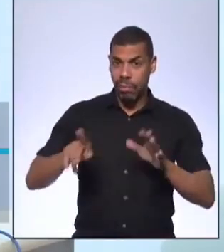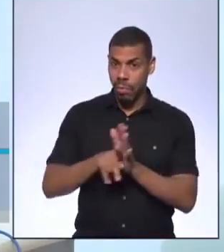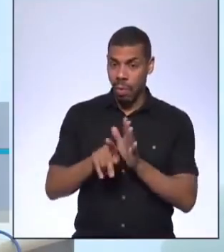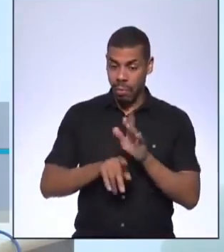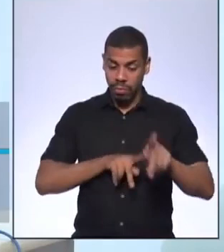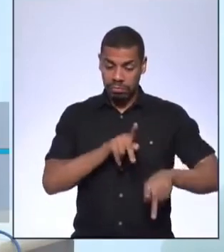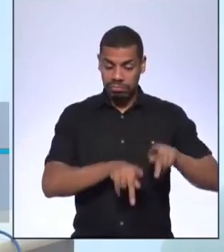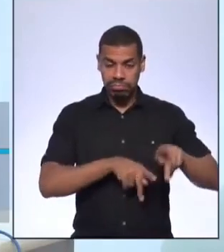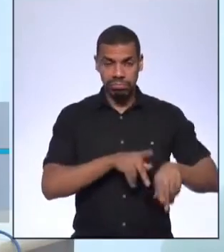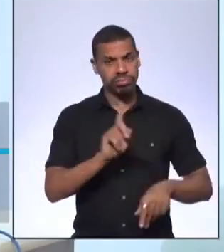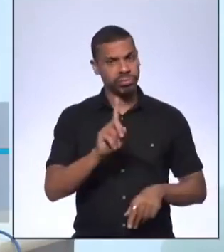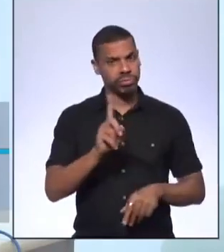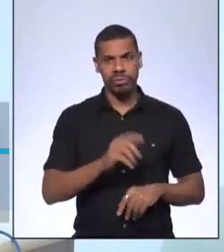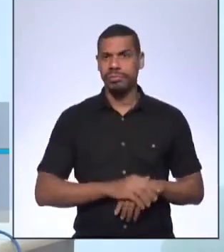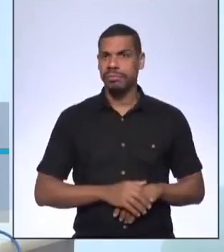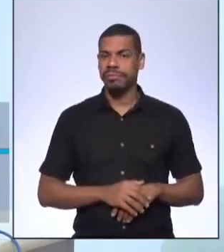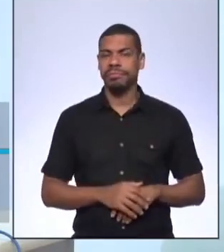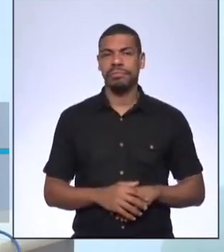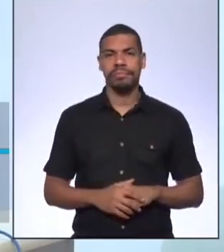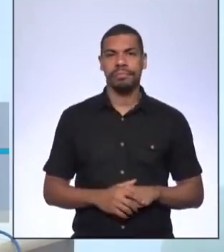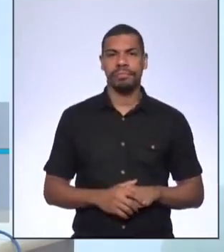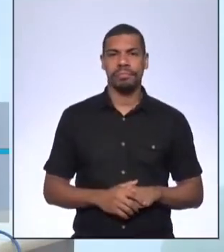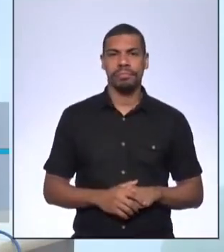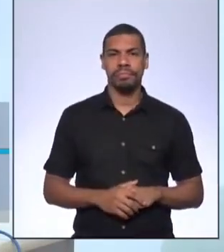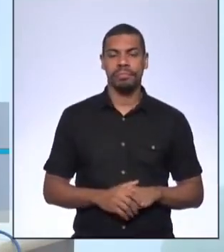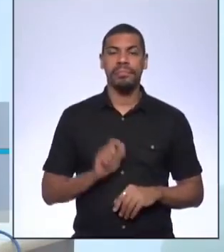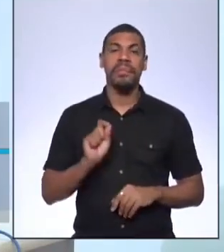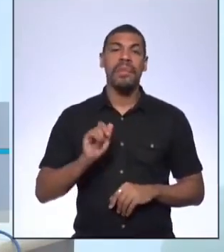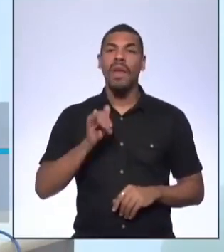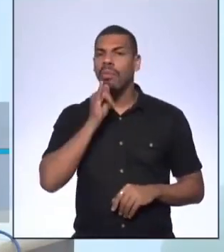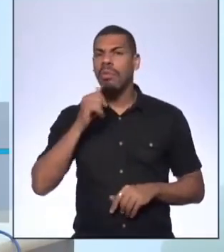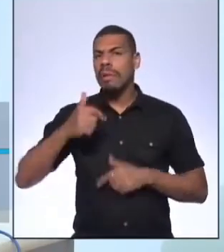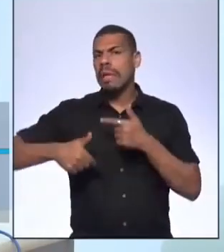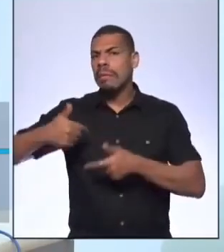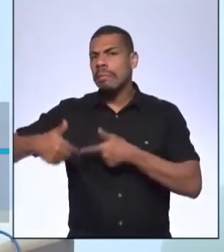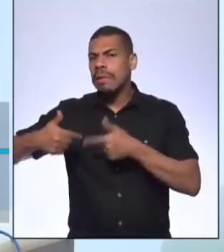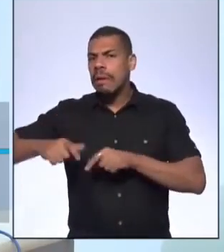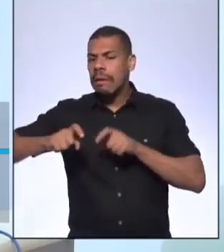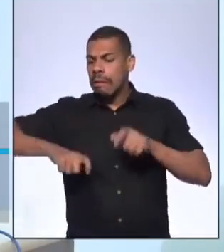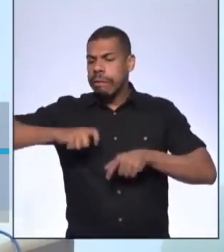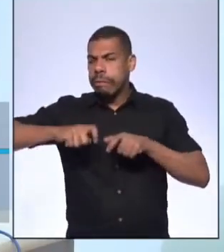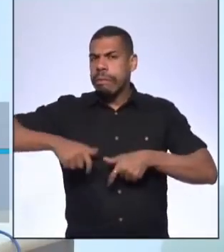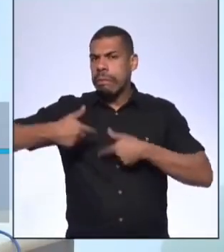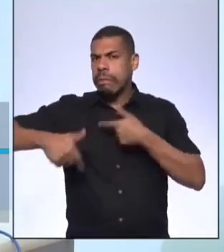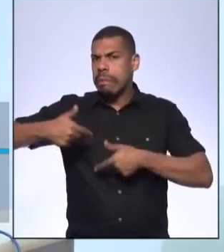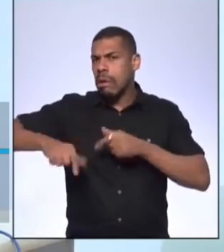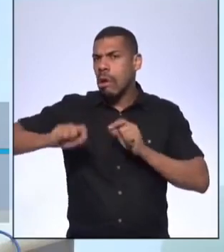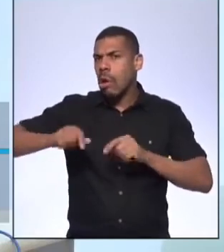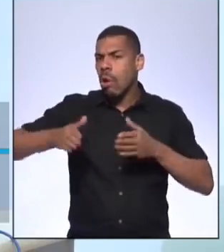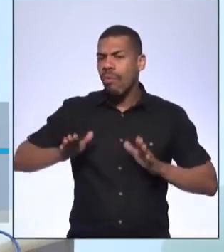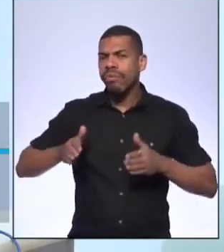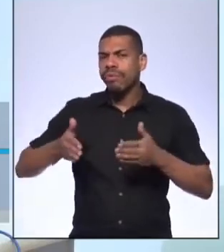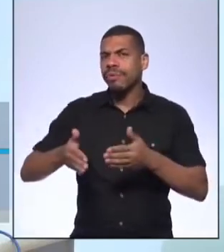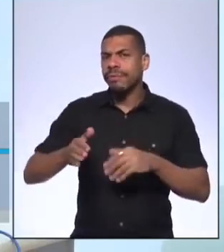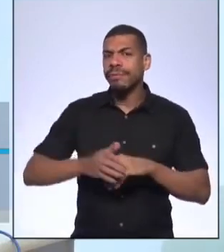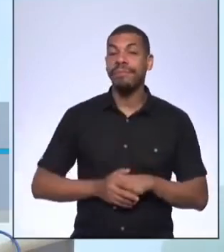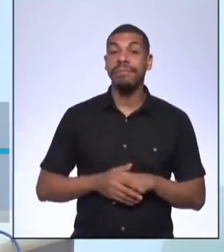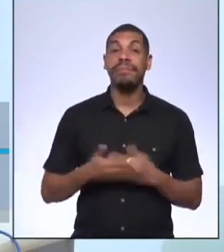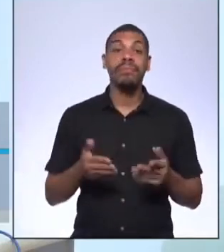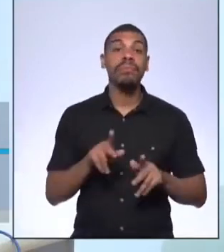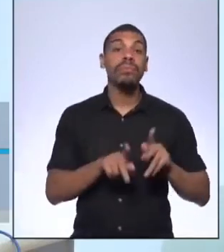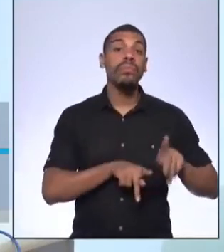isso não é verdade, tá? Quem trabalhou muito com essa ideia da visão dos europeus sobre os